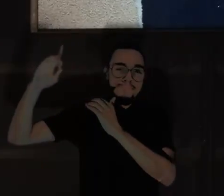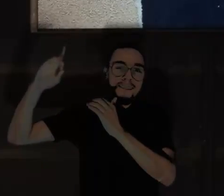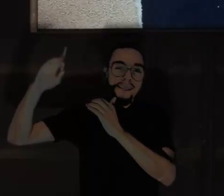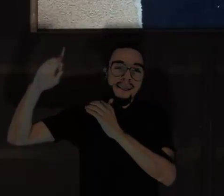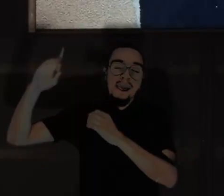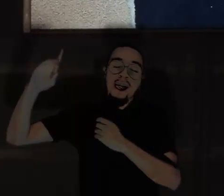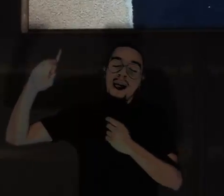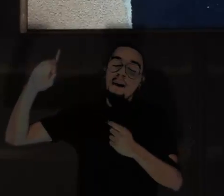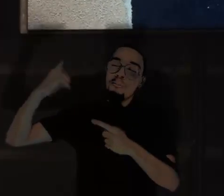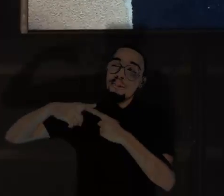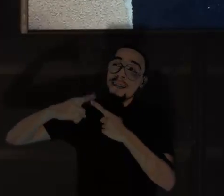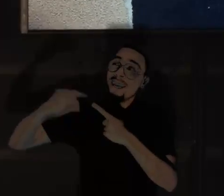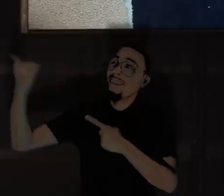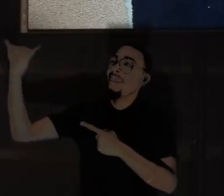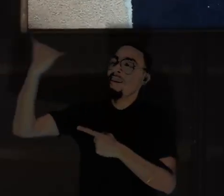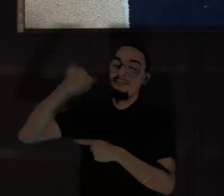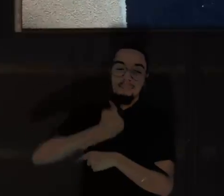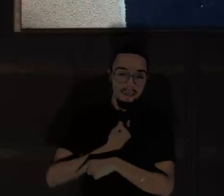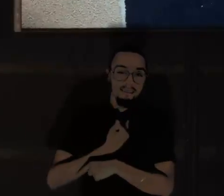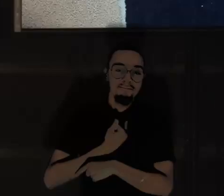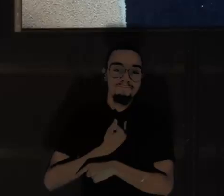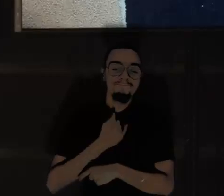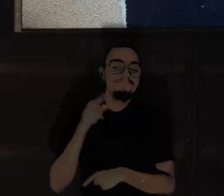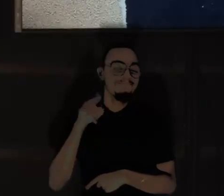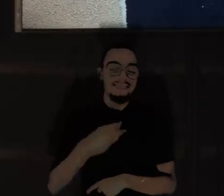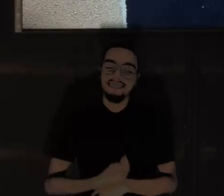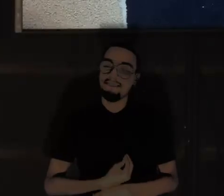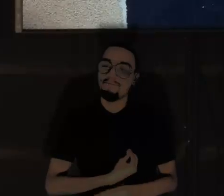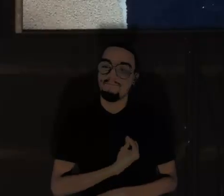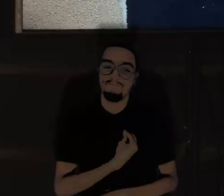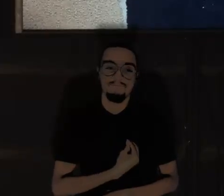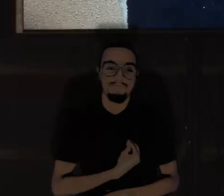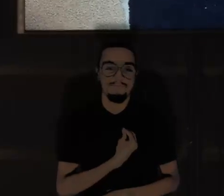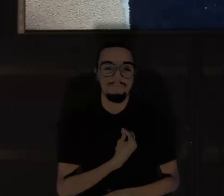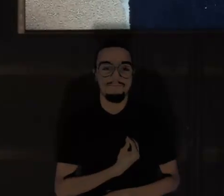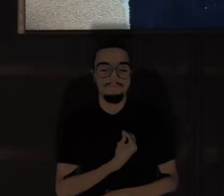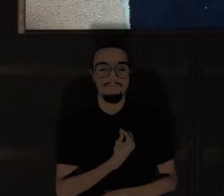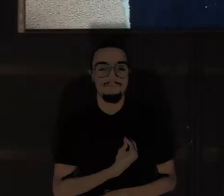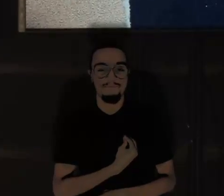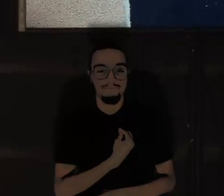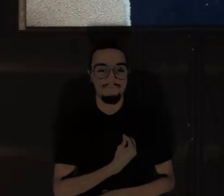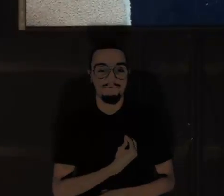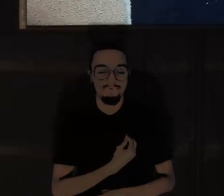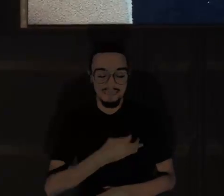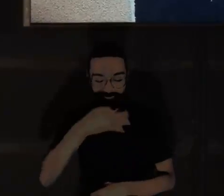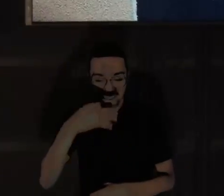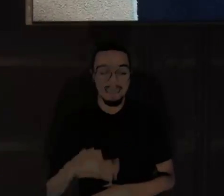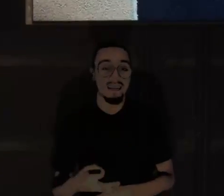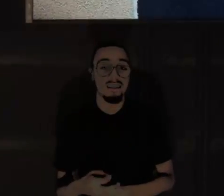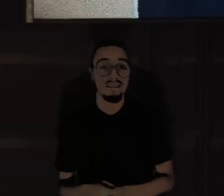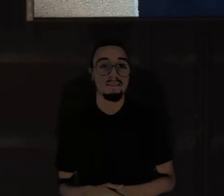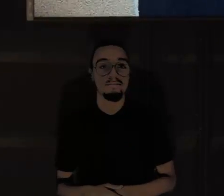você para de viver as suas deformidades, as suas deformações.